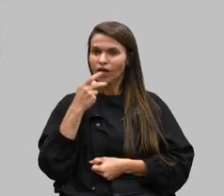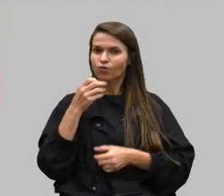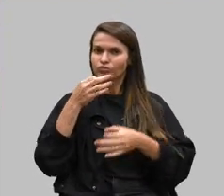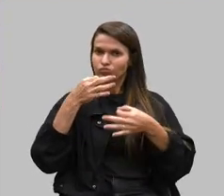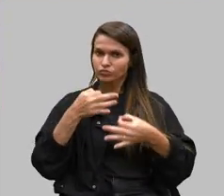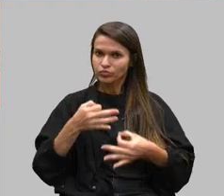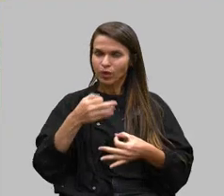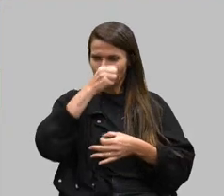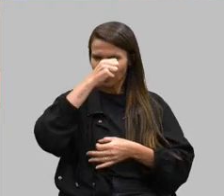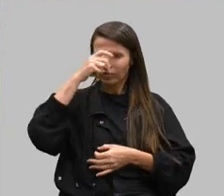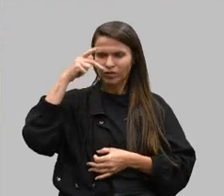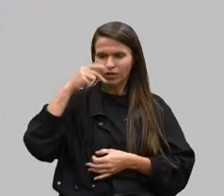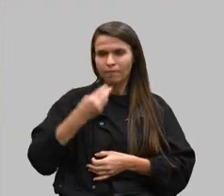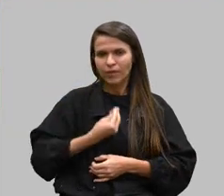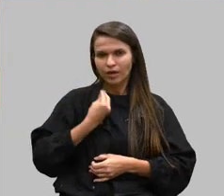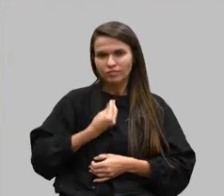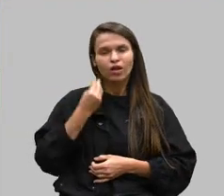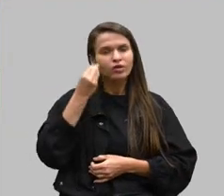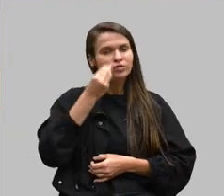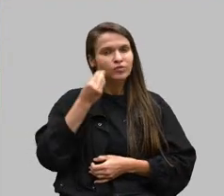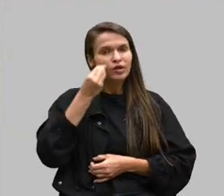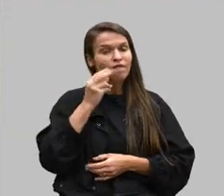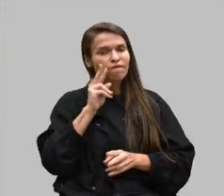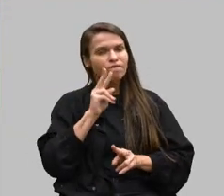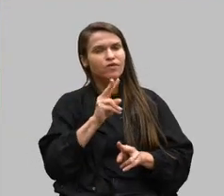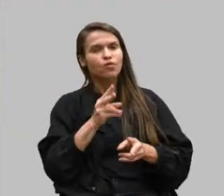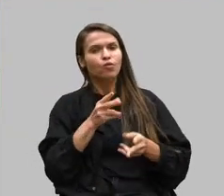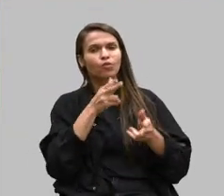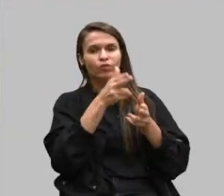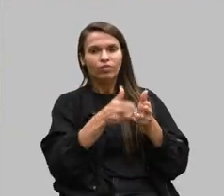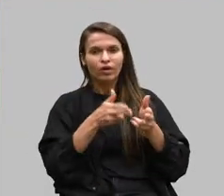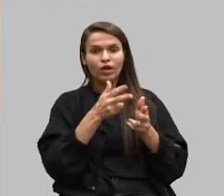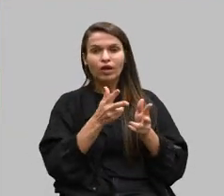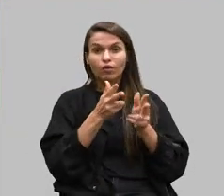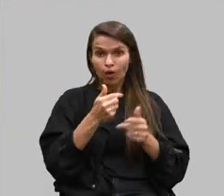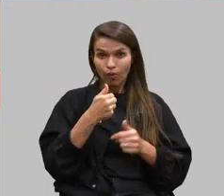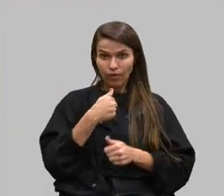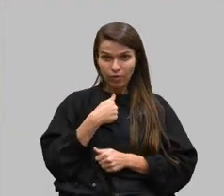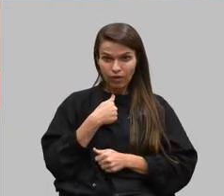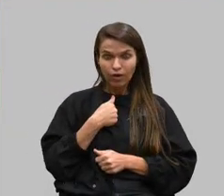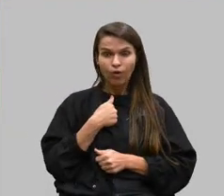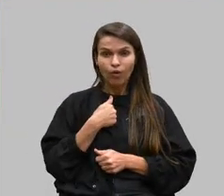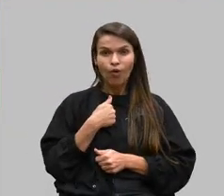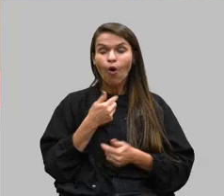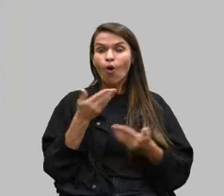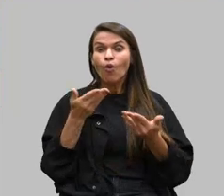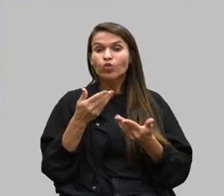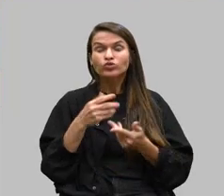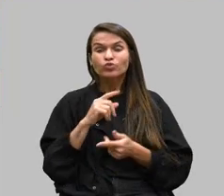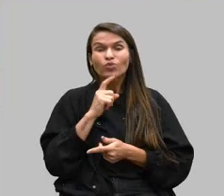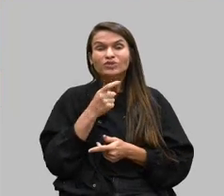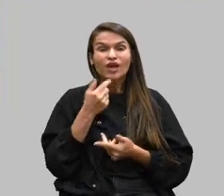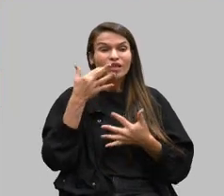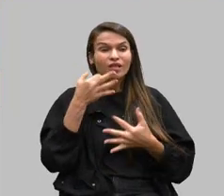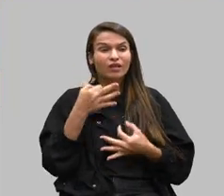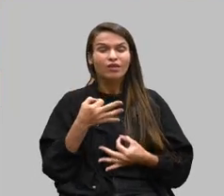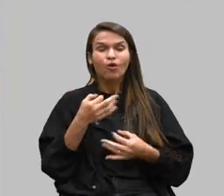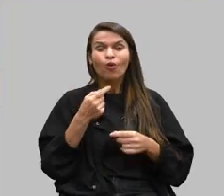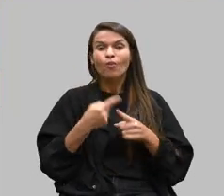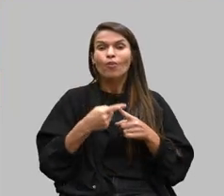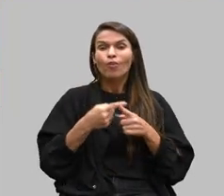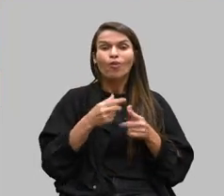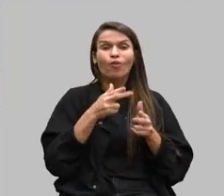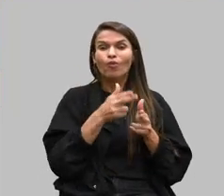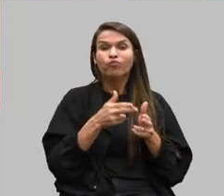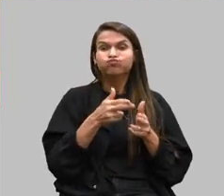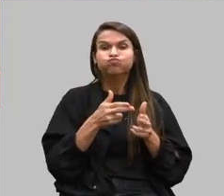ele ele participou Ele viveu ele viu o trem andou no trem assim como eu e hoje a gente não consegue entender porque que o transporte público Passageiro